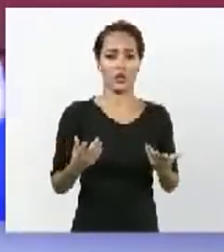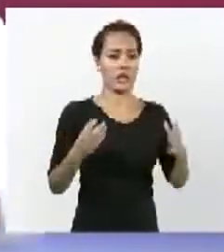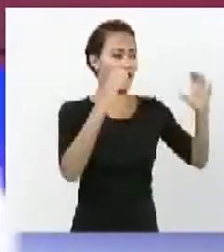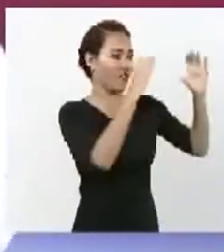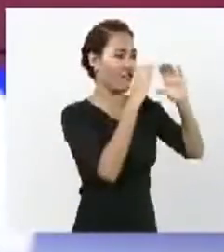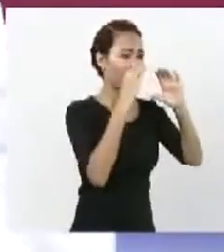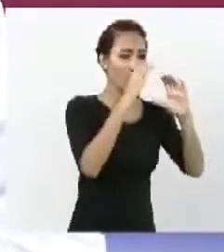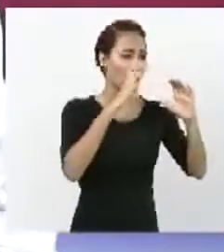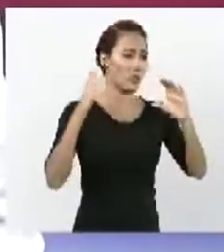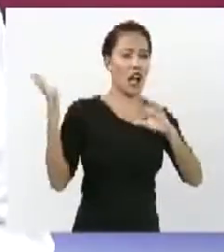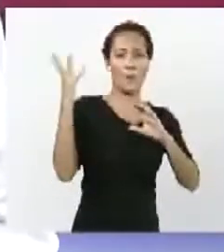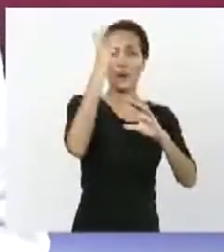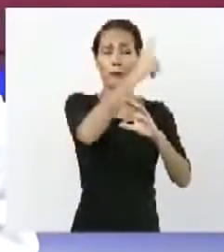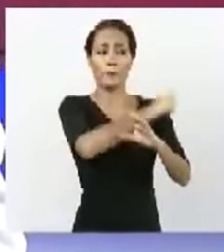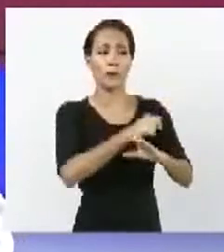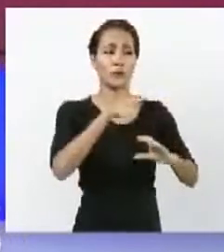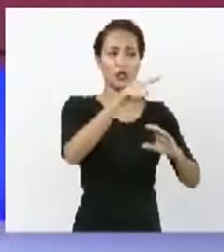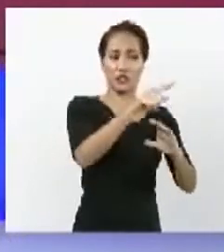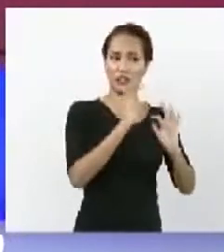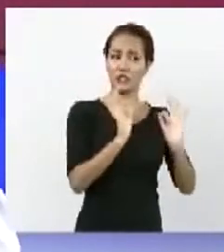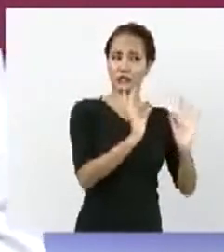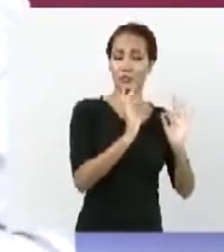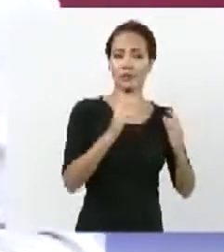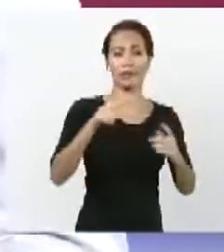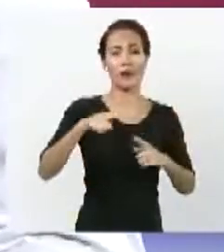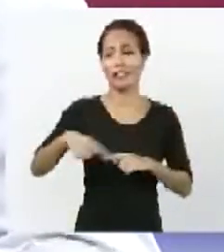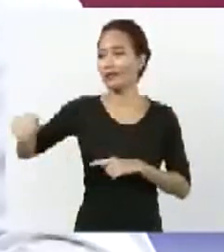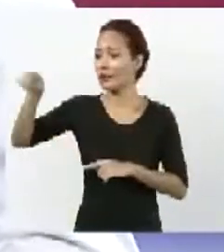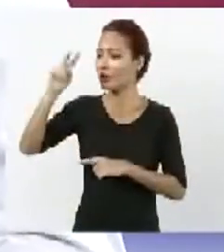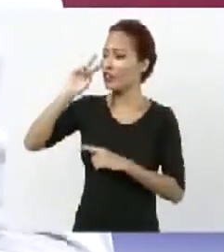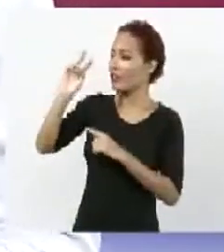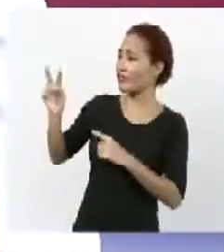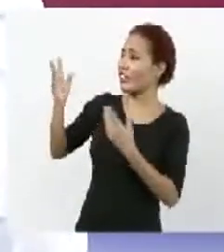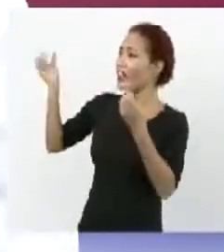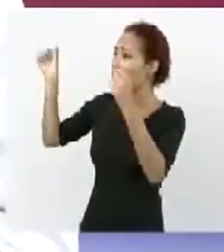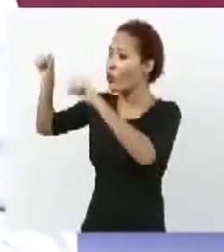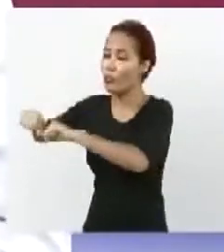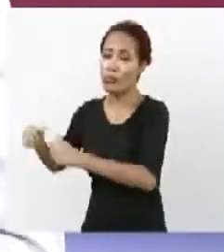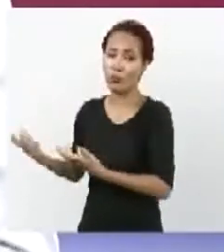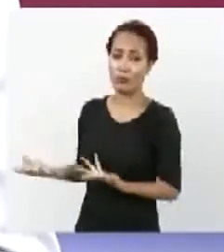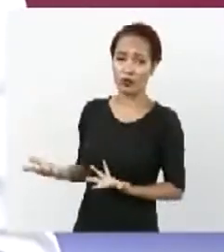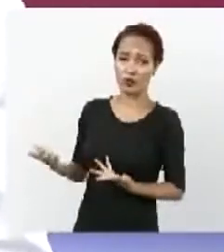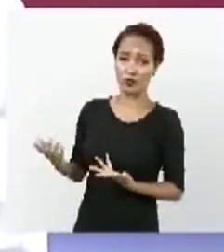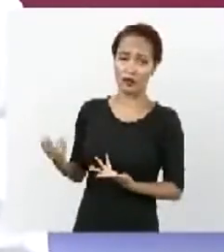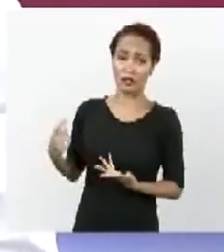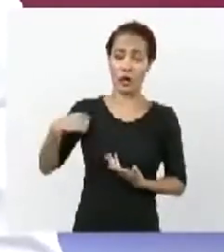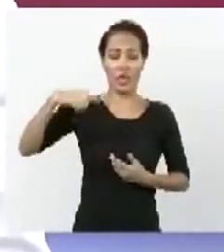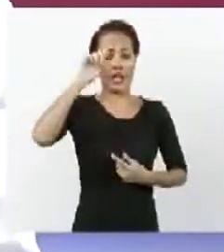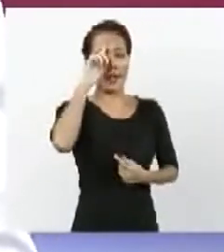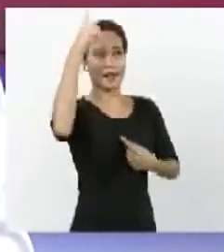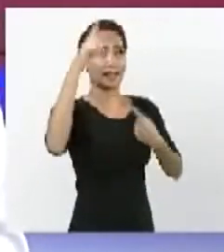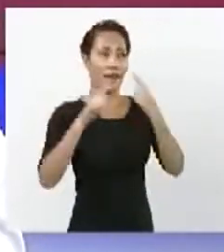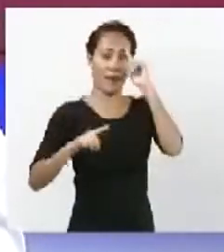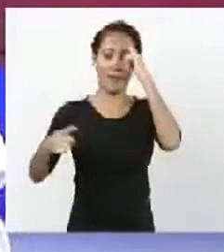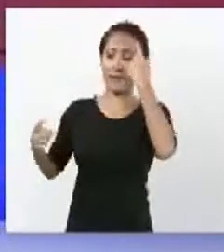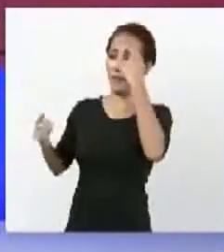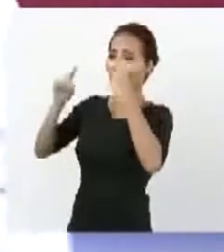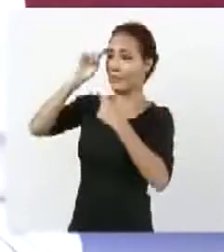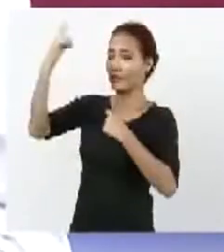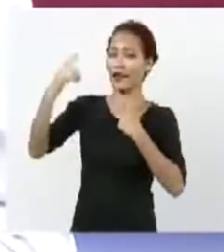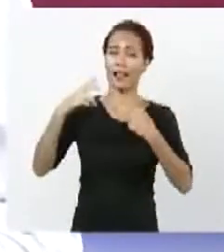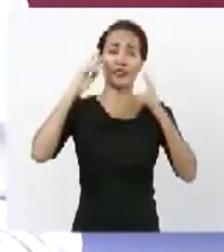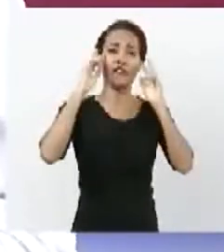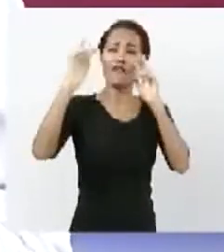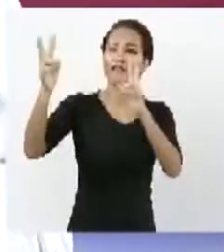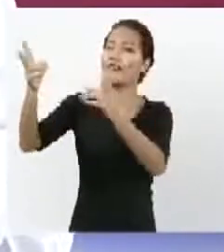que está lá do outro lado, o senhor não engana, não. E nós estamos juntando as nossas ideias, modelos de grande centro que deu